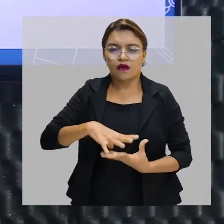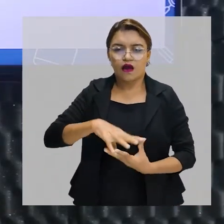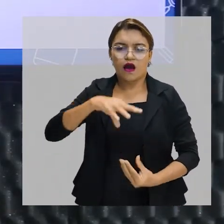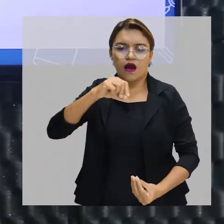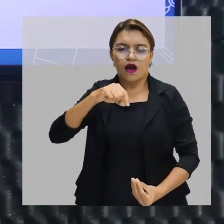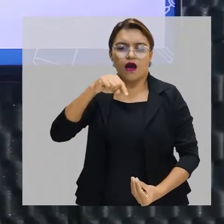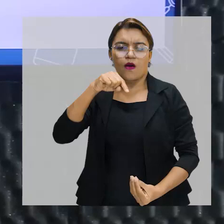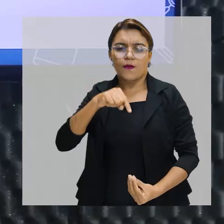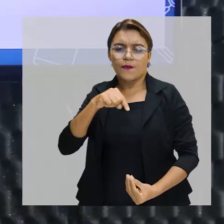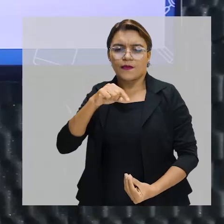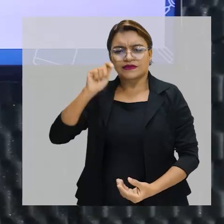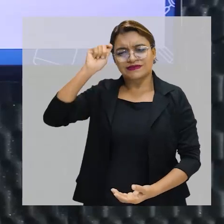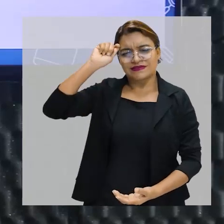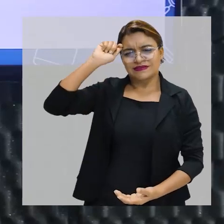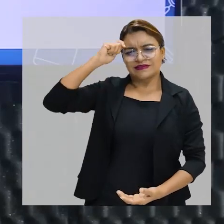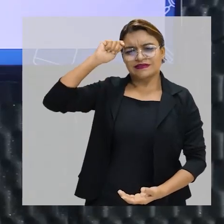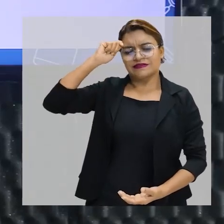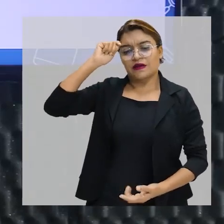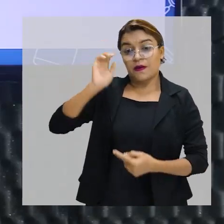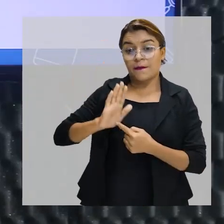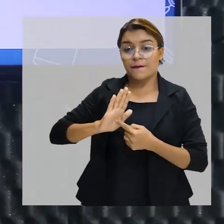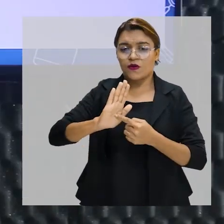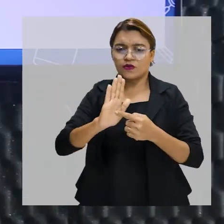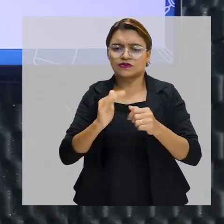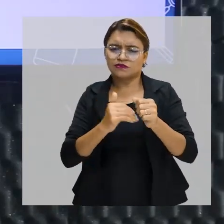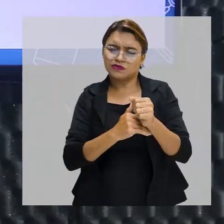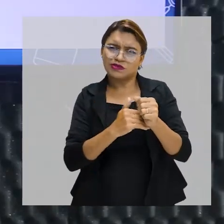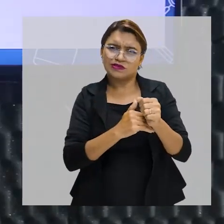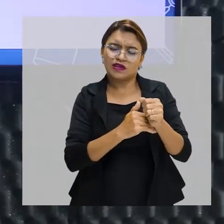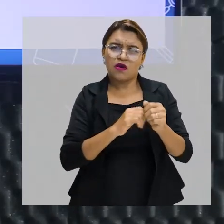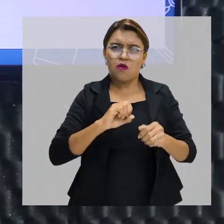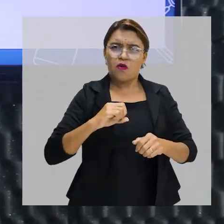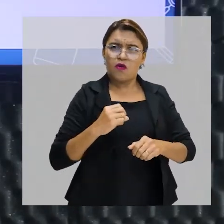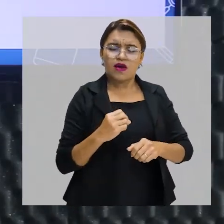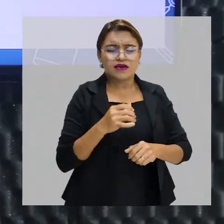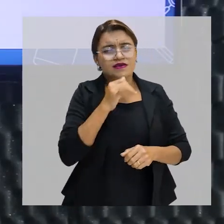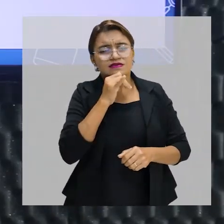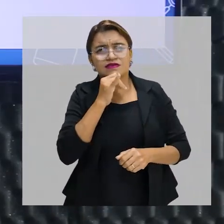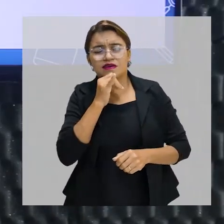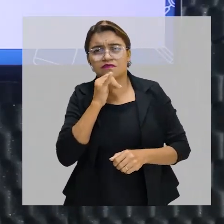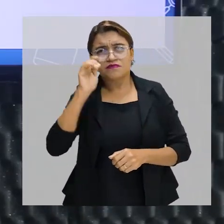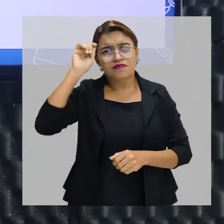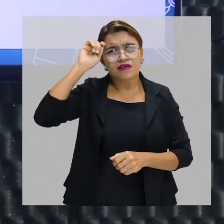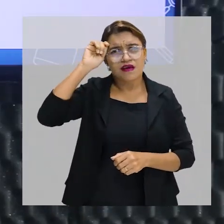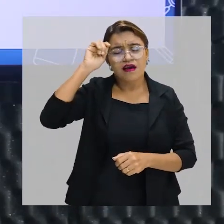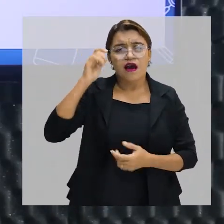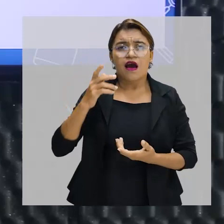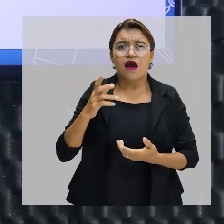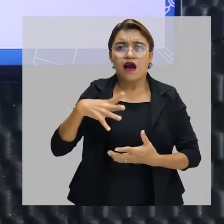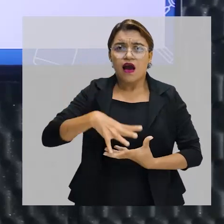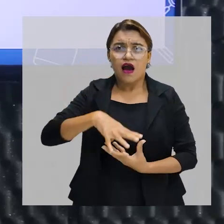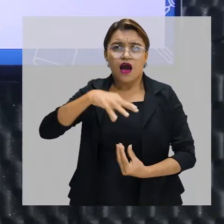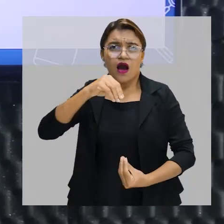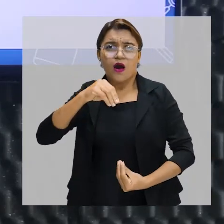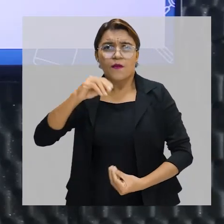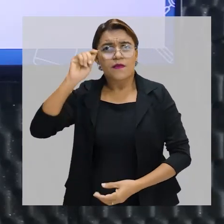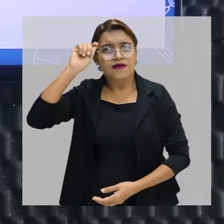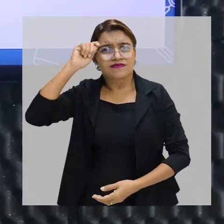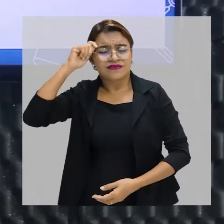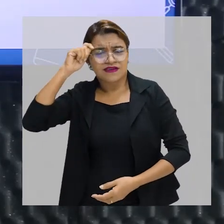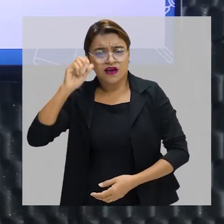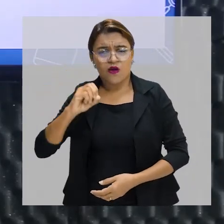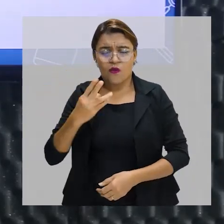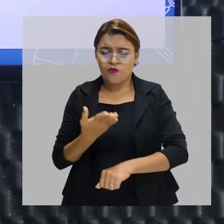brancos. Alma negra, alma branca. Essa divisão das etnias marcada